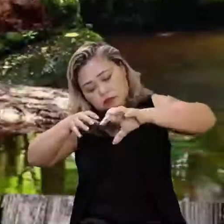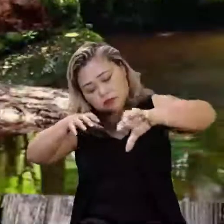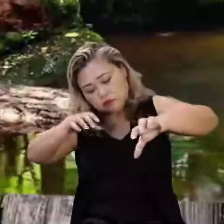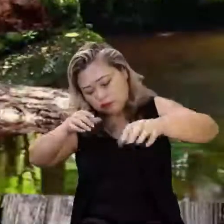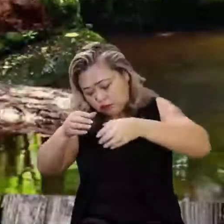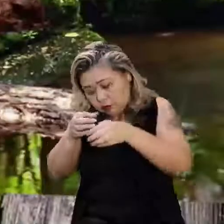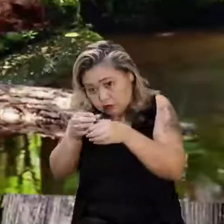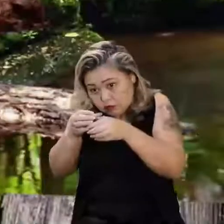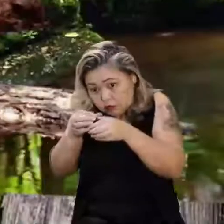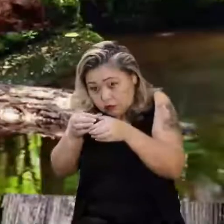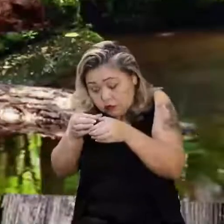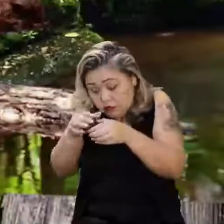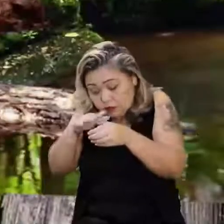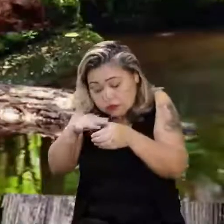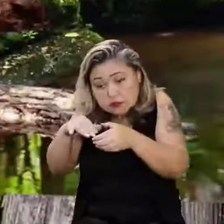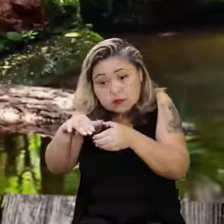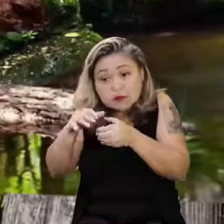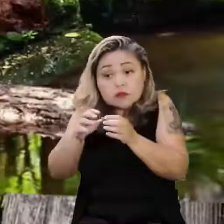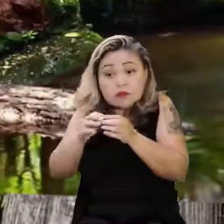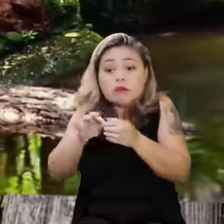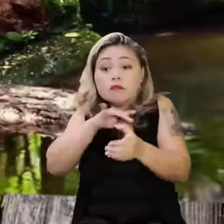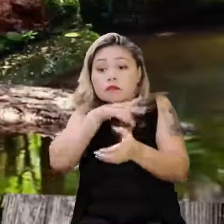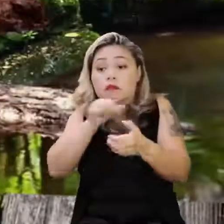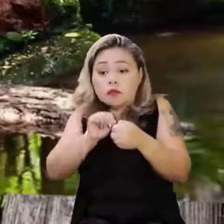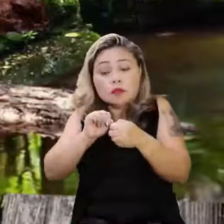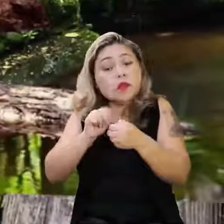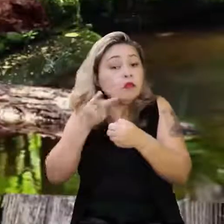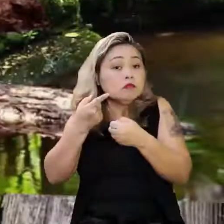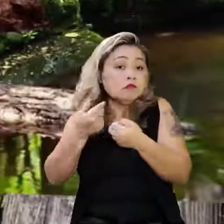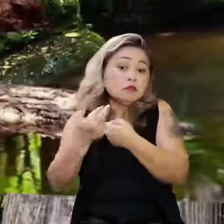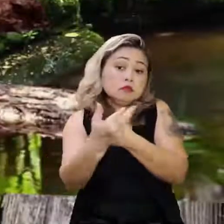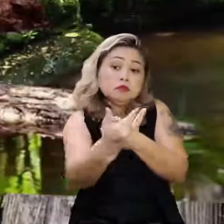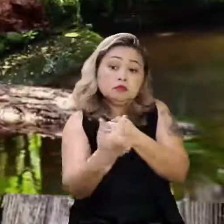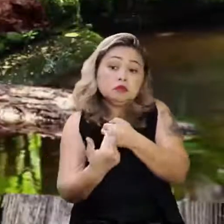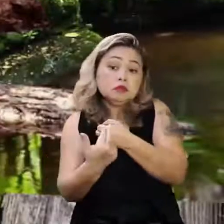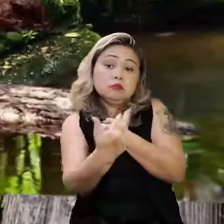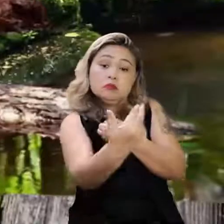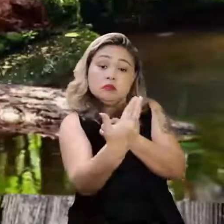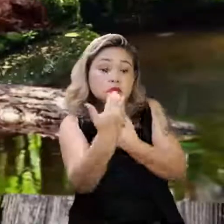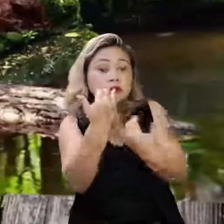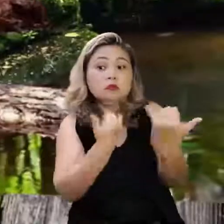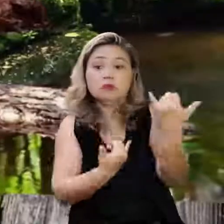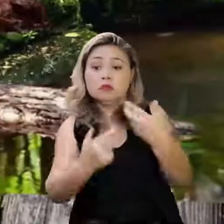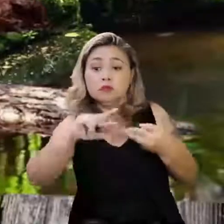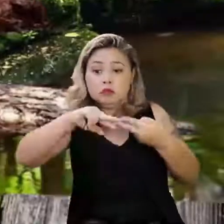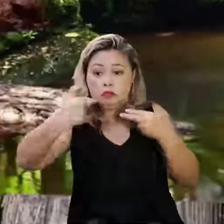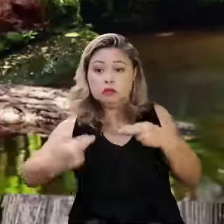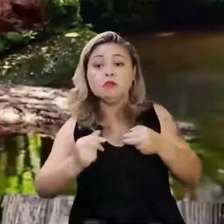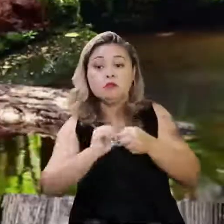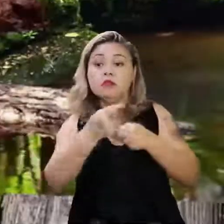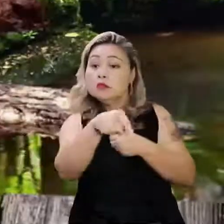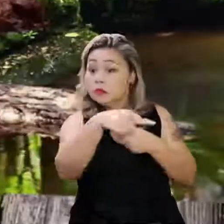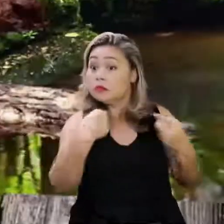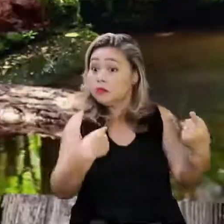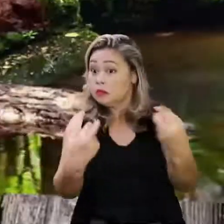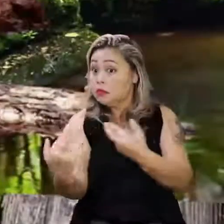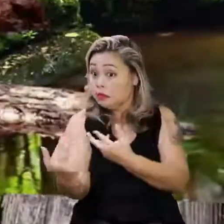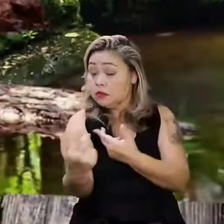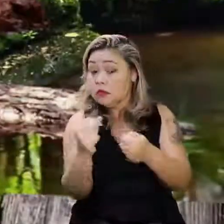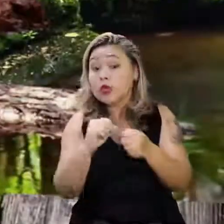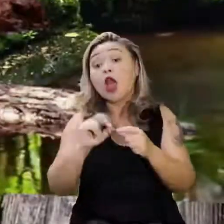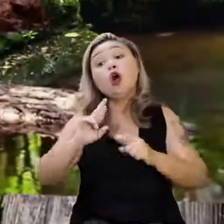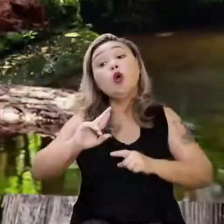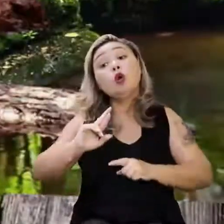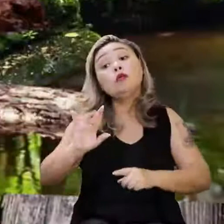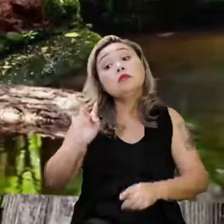pequenininha. Ela mantém o mesmo fluxo genético daqui, ó. As mesmas informações genéticas que essa população grande tem.